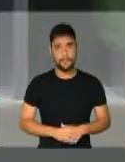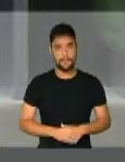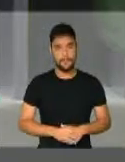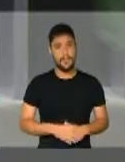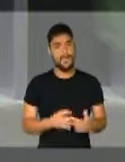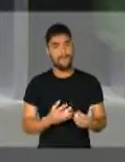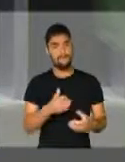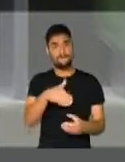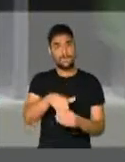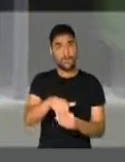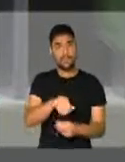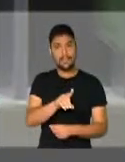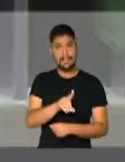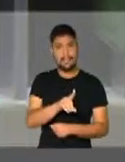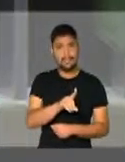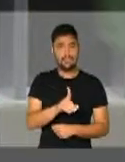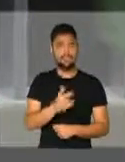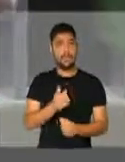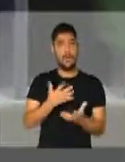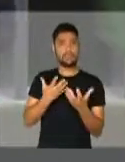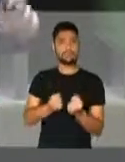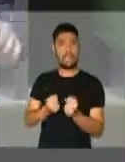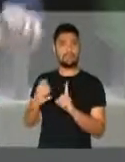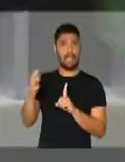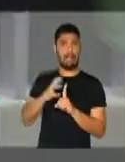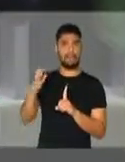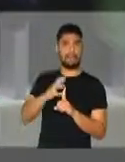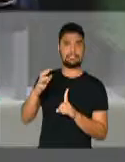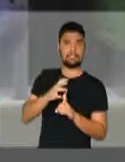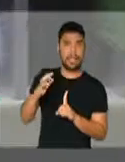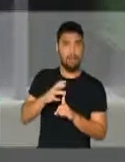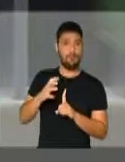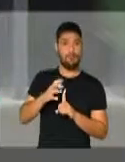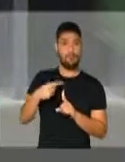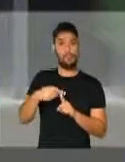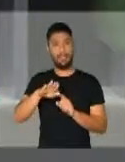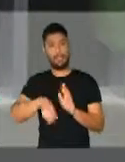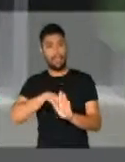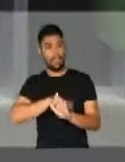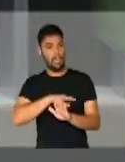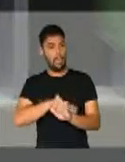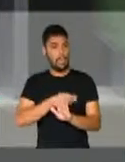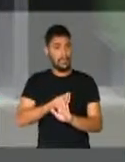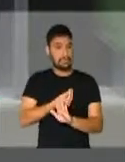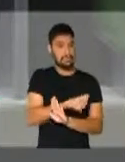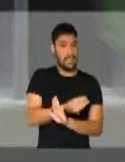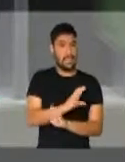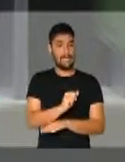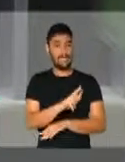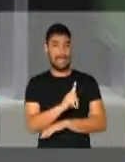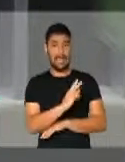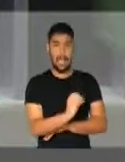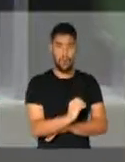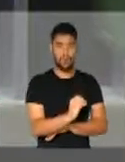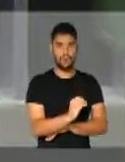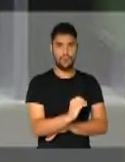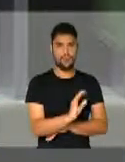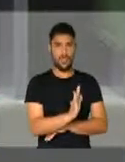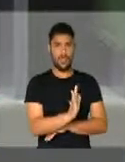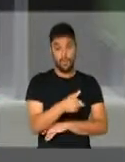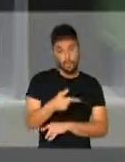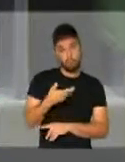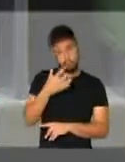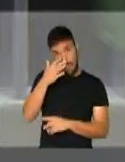se submetam não à pressão por cargos, por negociata, se submetam à pressão das